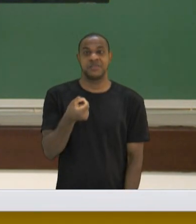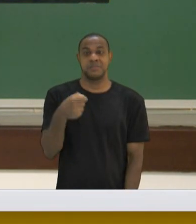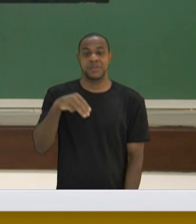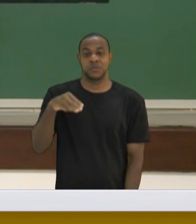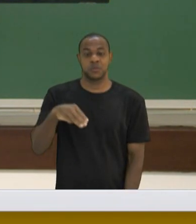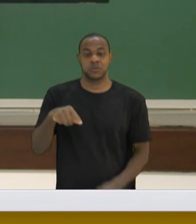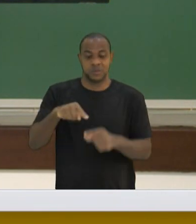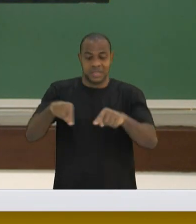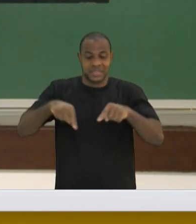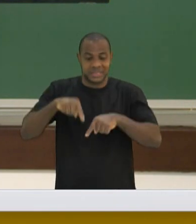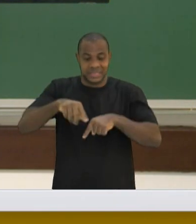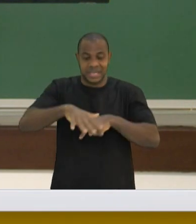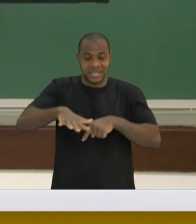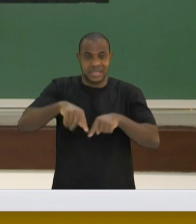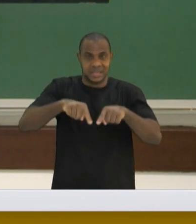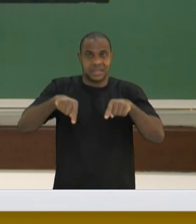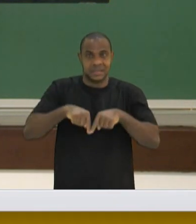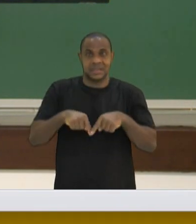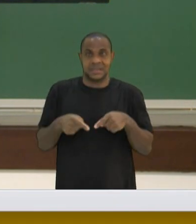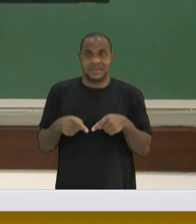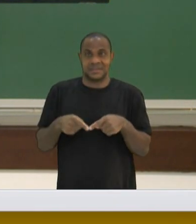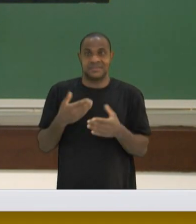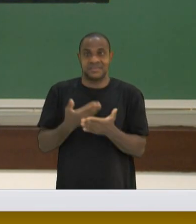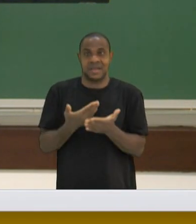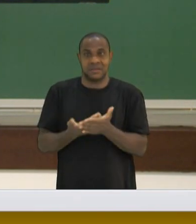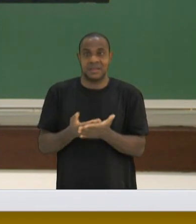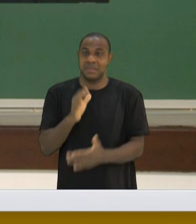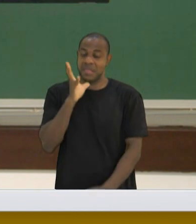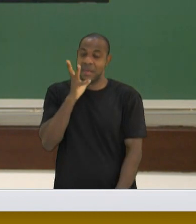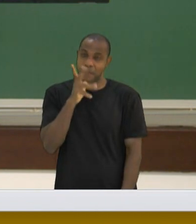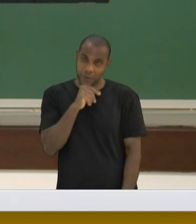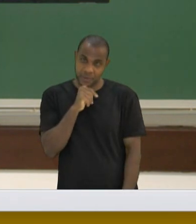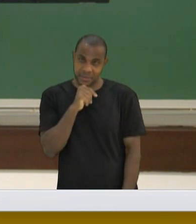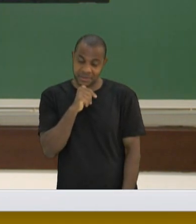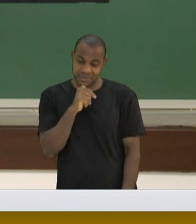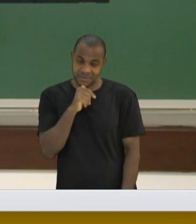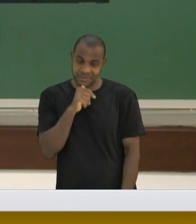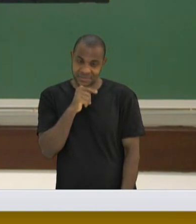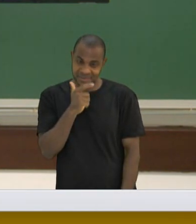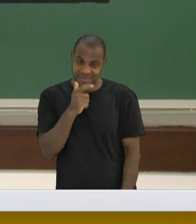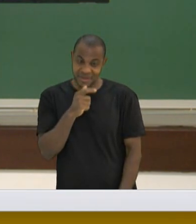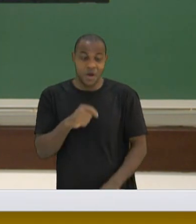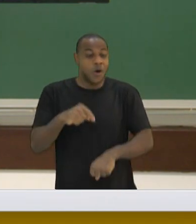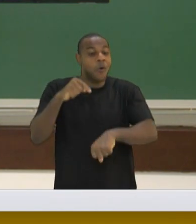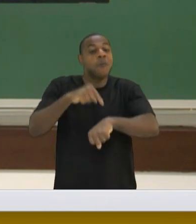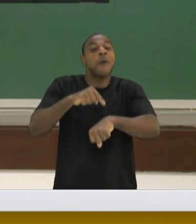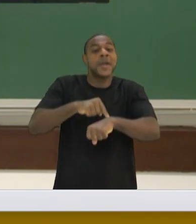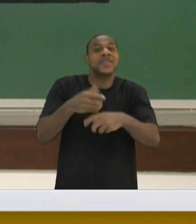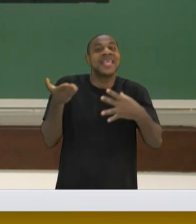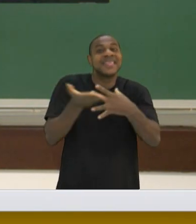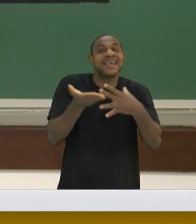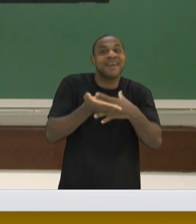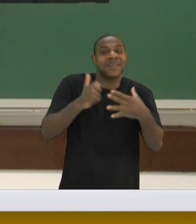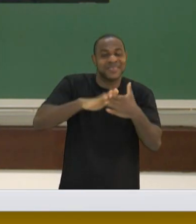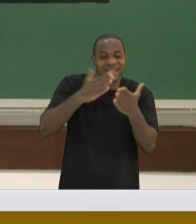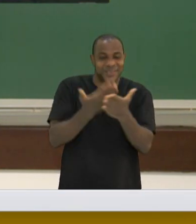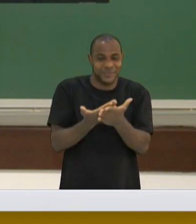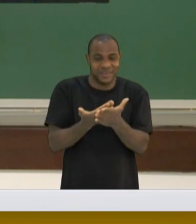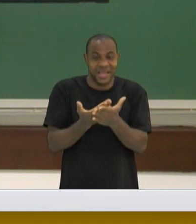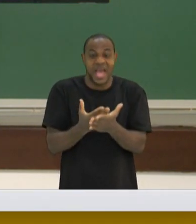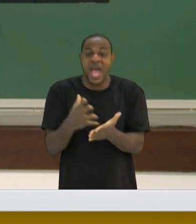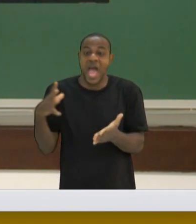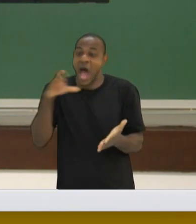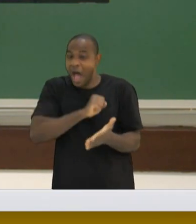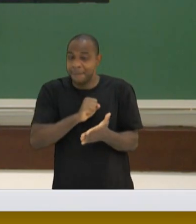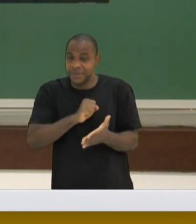demoram e os 20 minutos do intervalo passam rápido ou demora você viu que interessante quando a gente tá fazendo